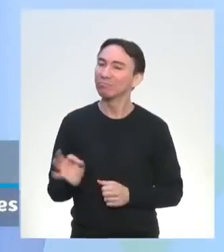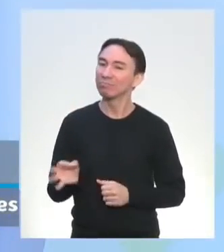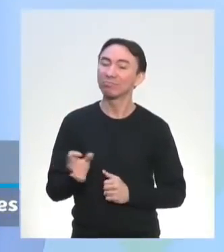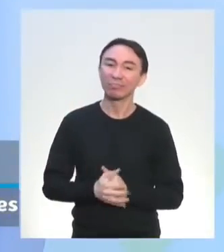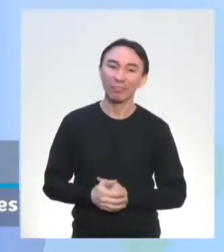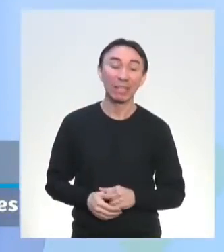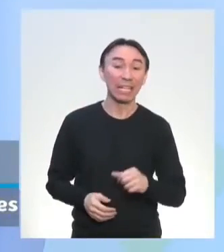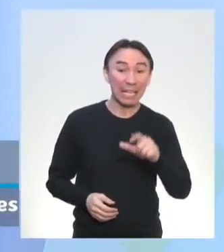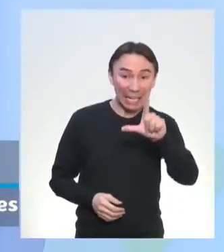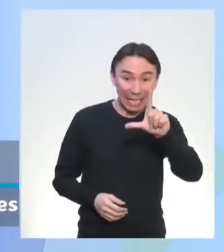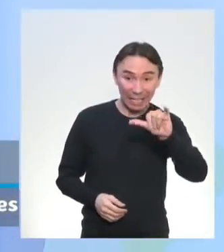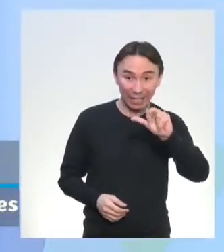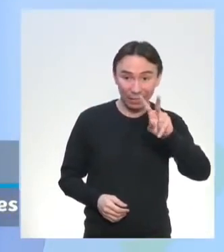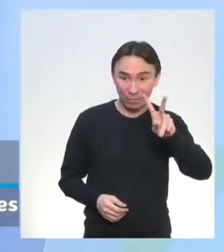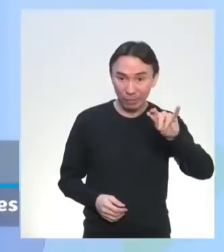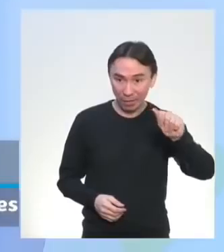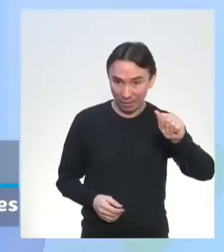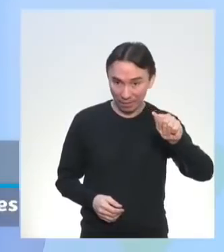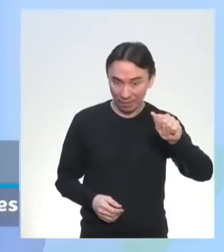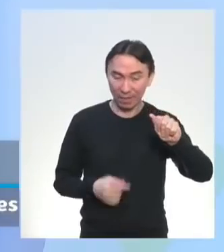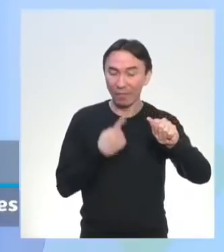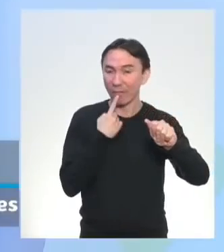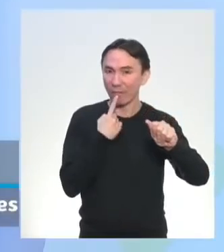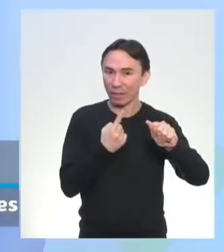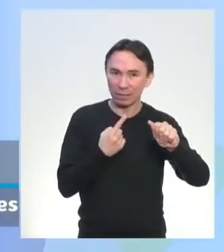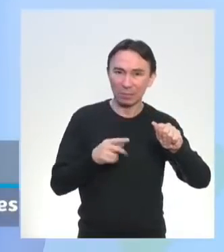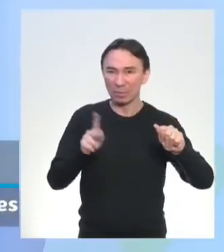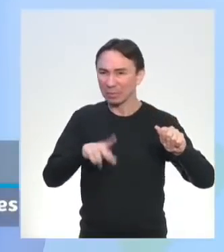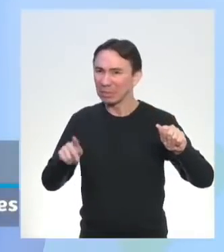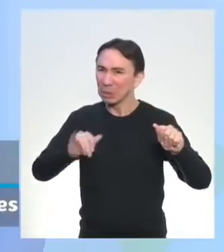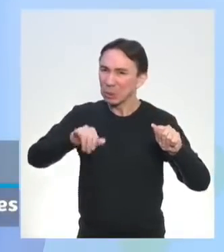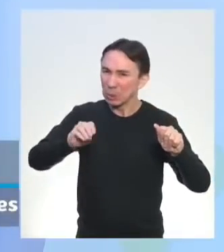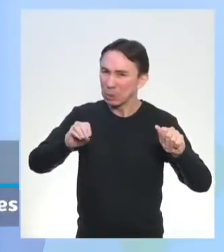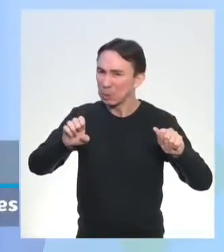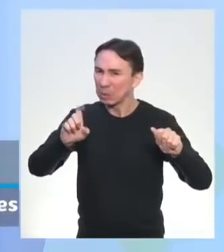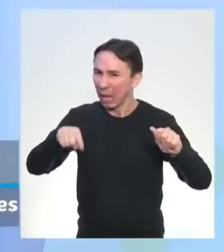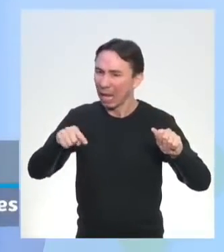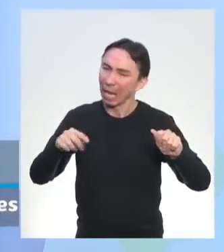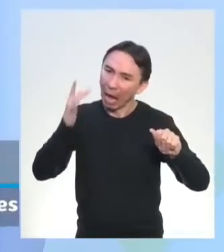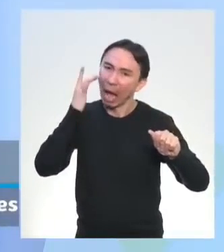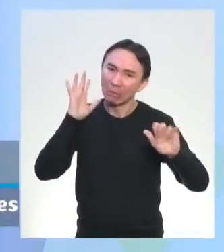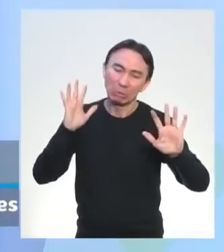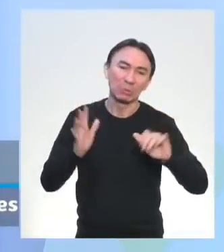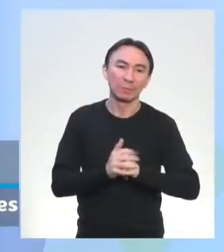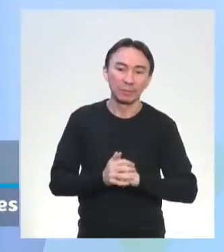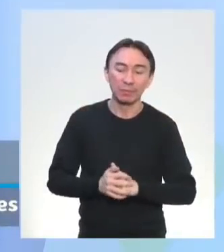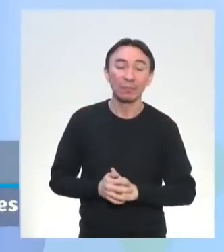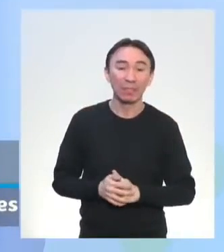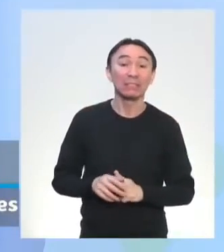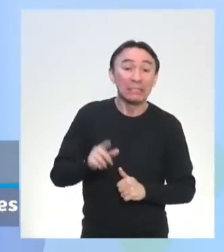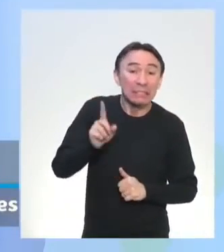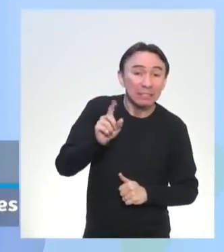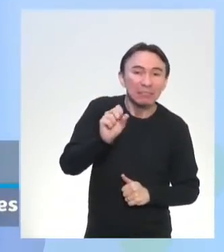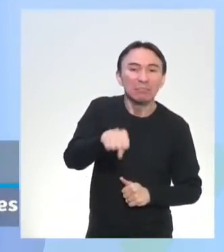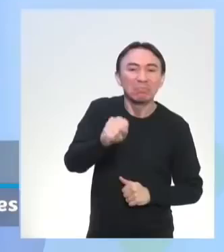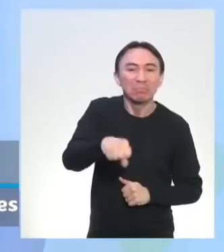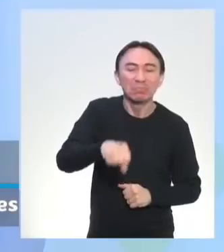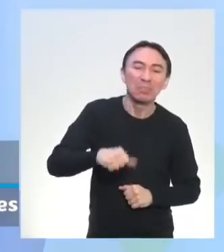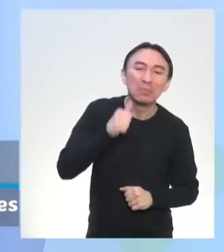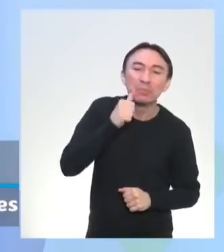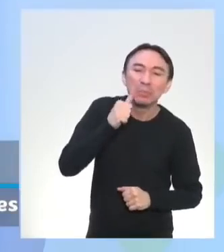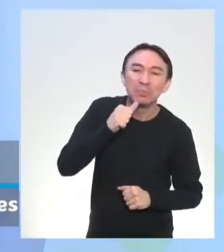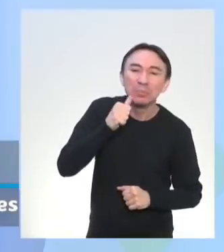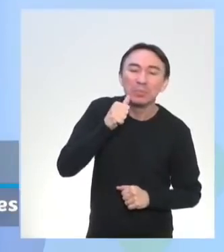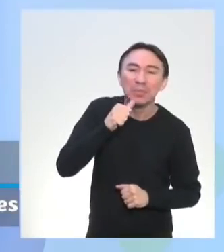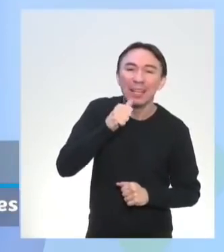do professor José, coloca o seguinte, acho que é José, professor. Sim, era uma garotinha, adorava debater